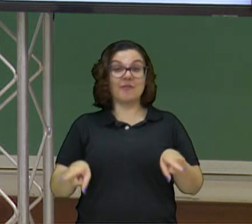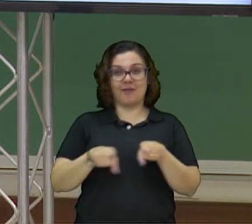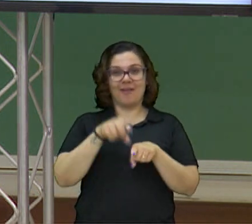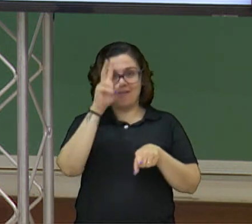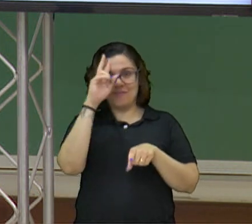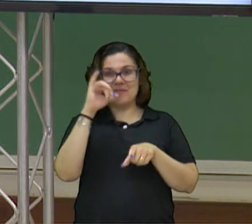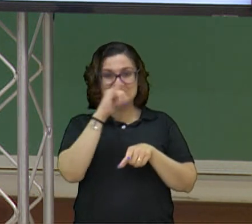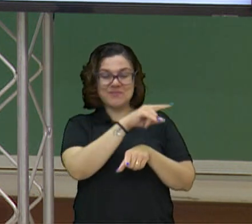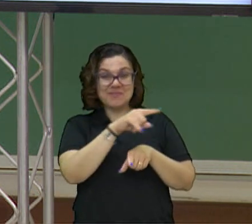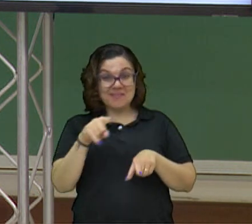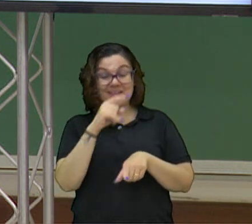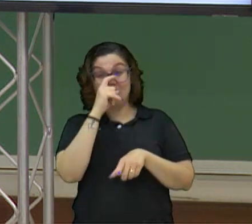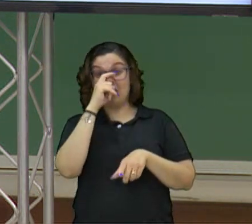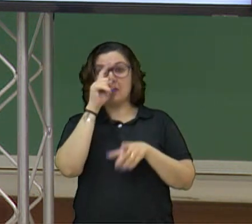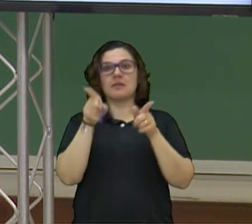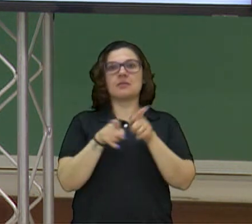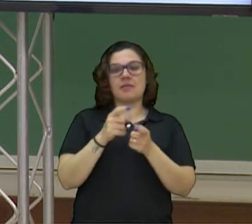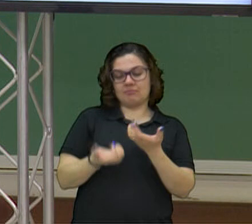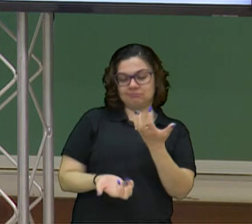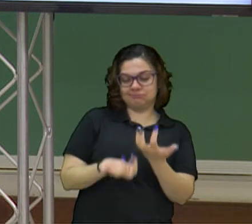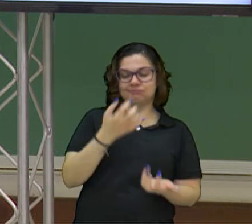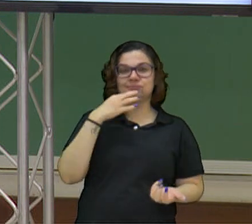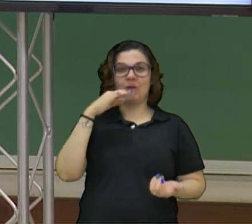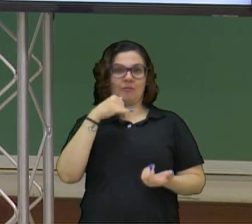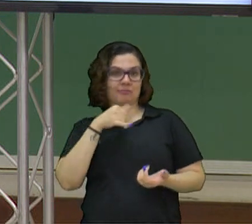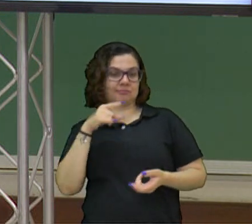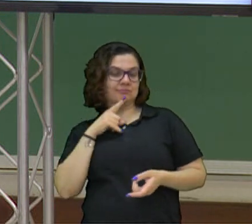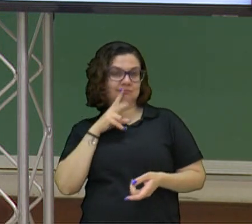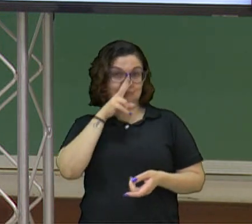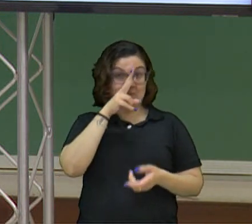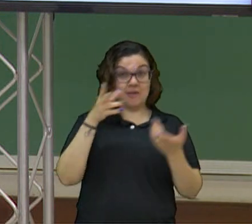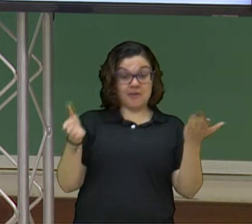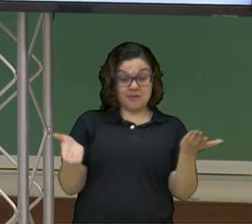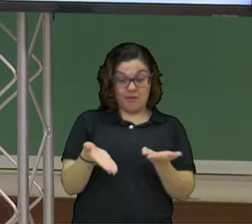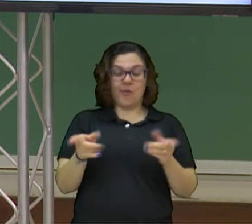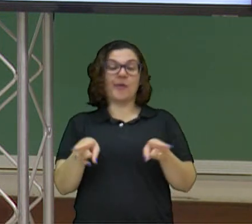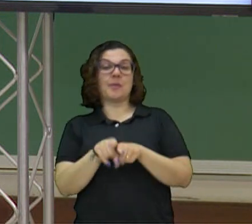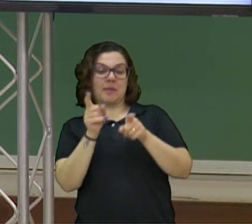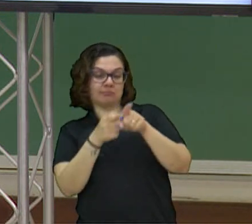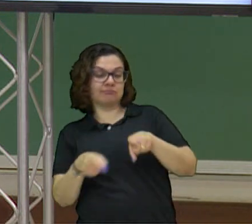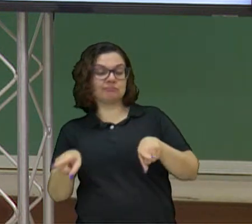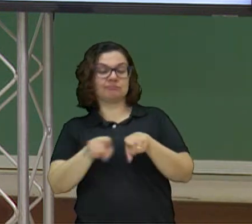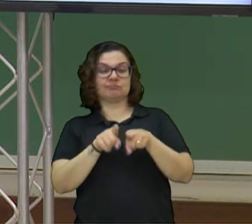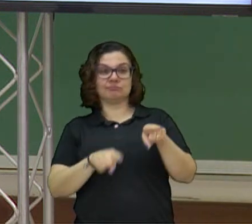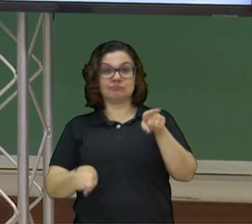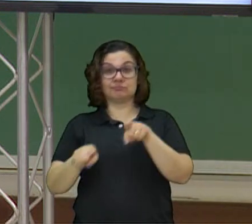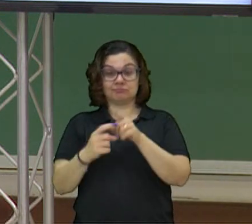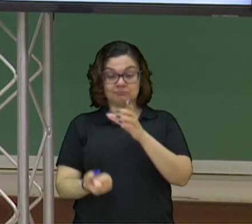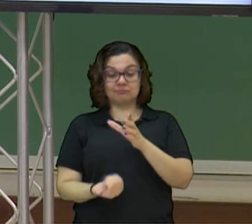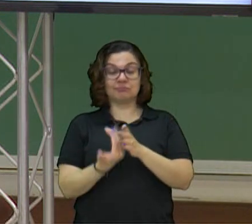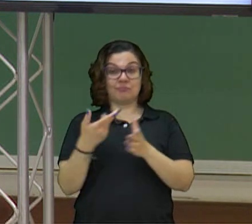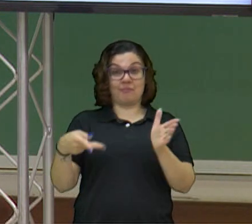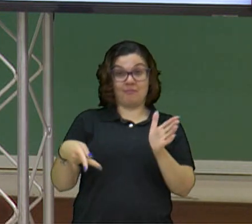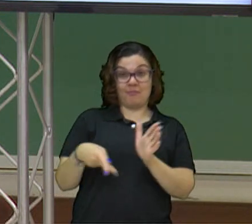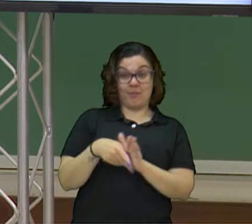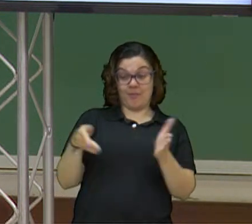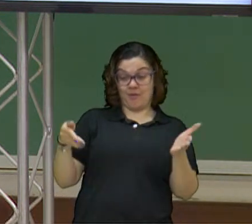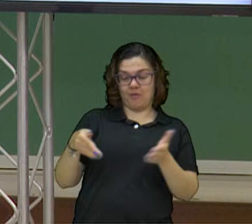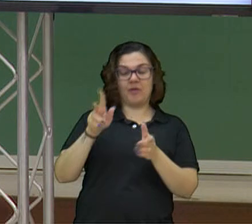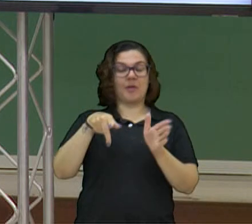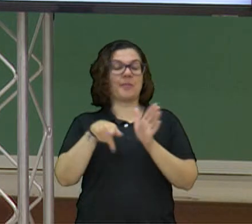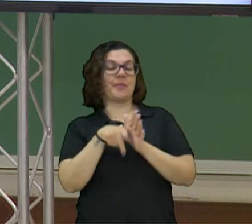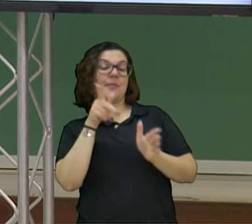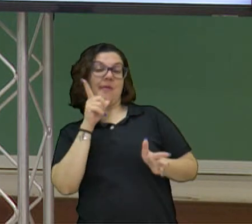agora austrália né vem na contramão da poluição ambiental é buscando energias renováveis a